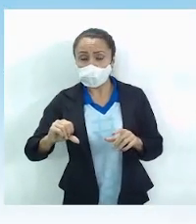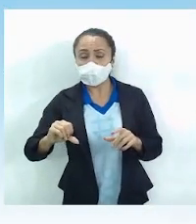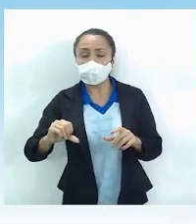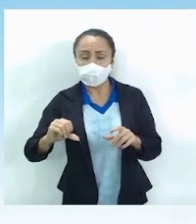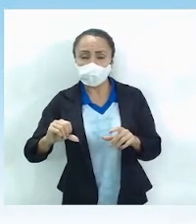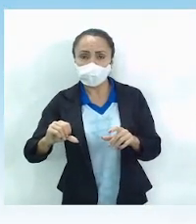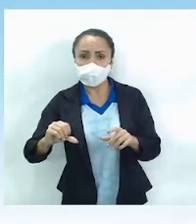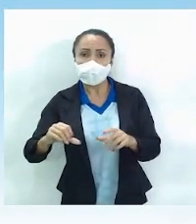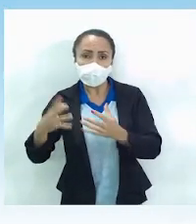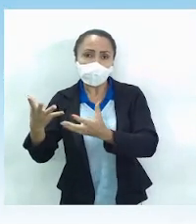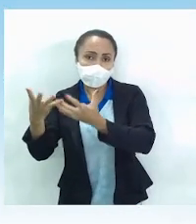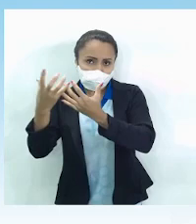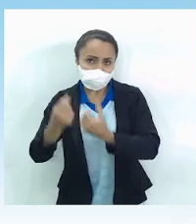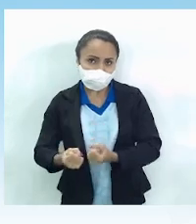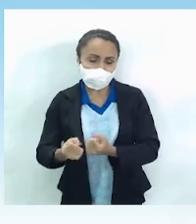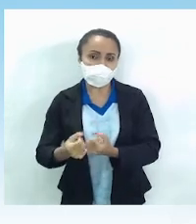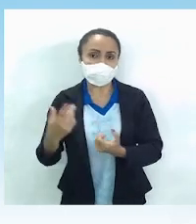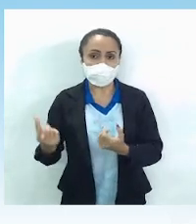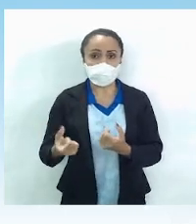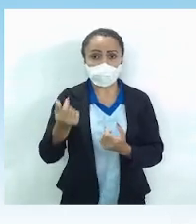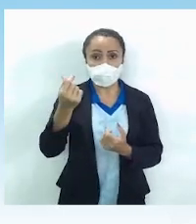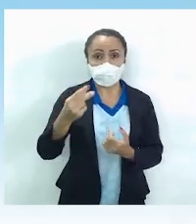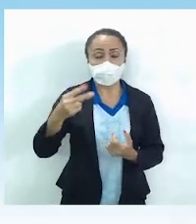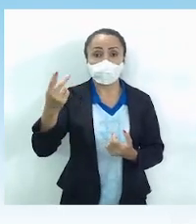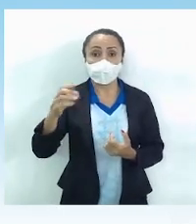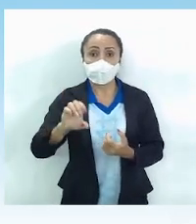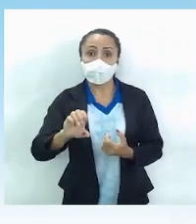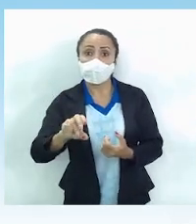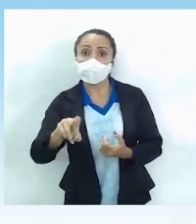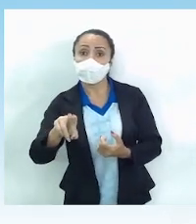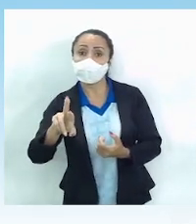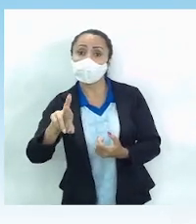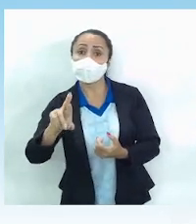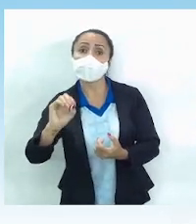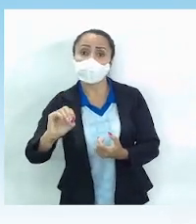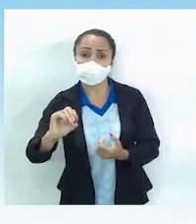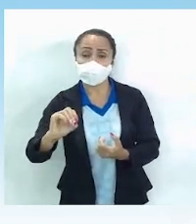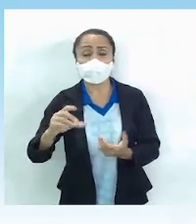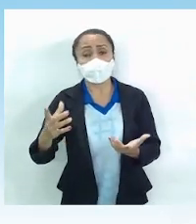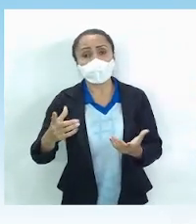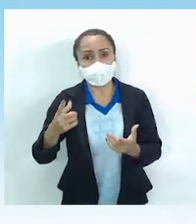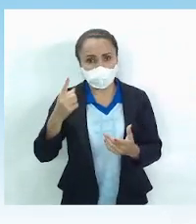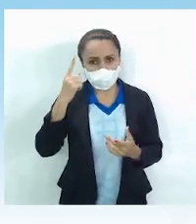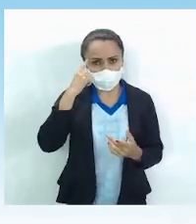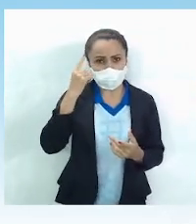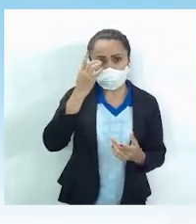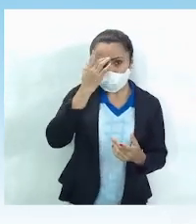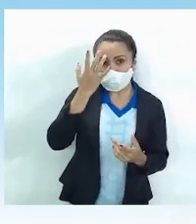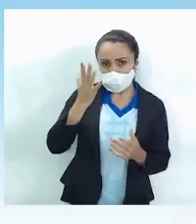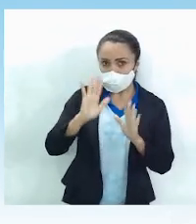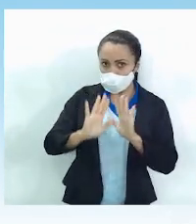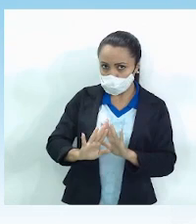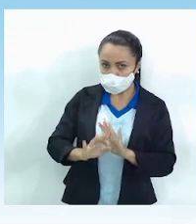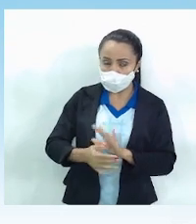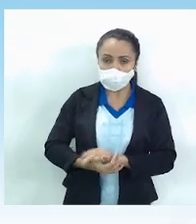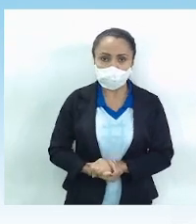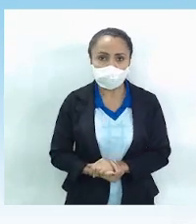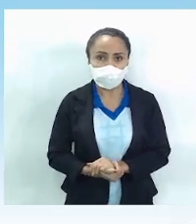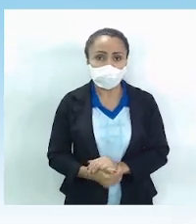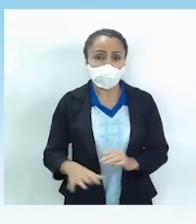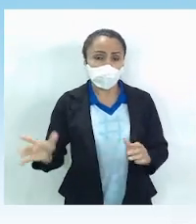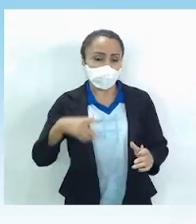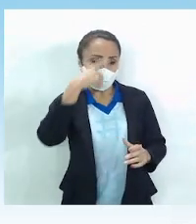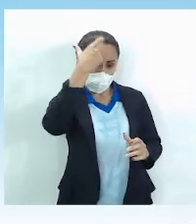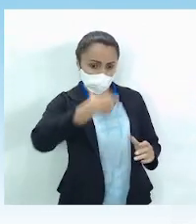euro. Tá bom? Então, veja só. Imagina a facilidade que eu tenho. Olha, eu sou